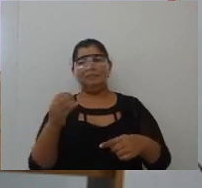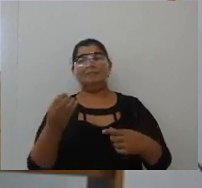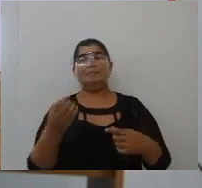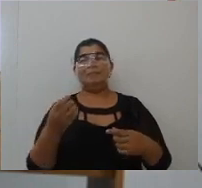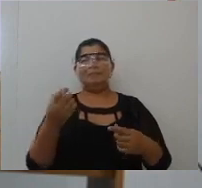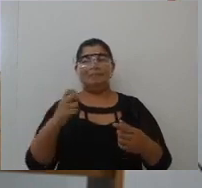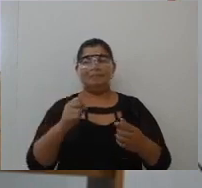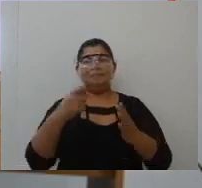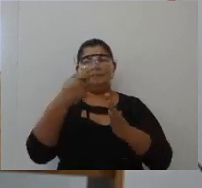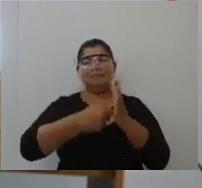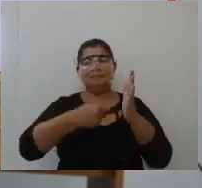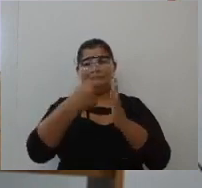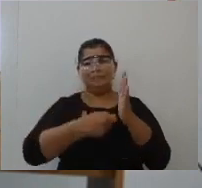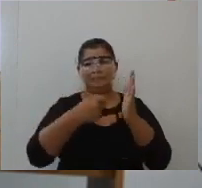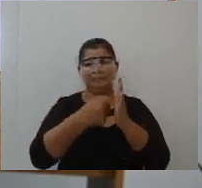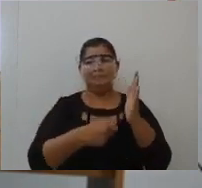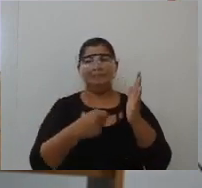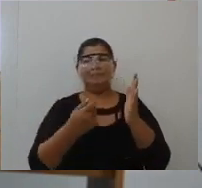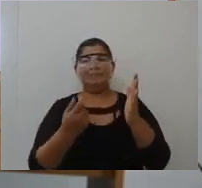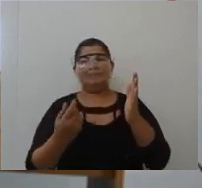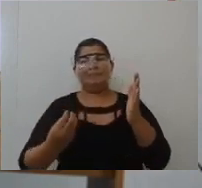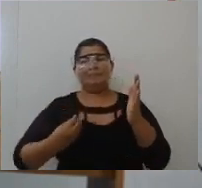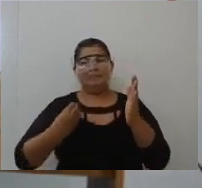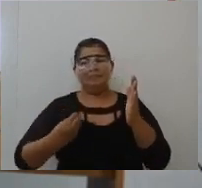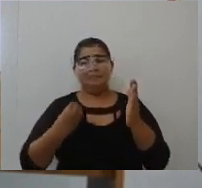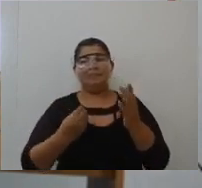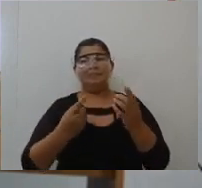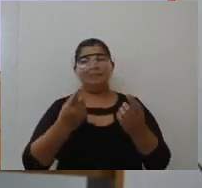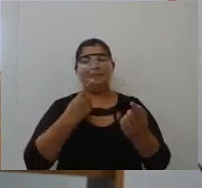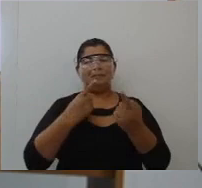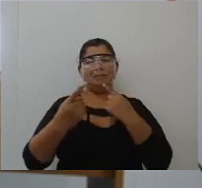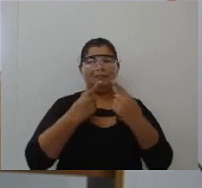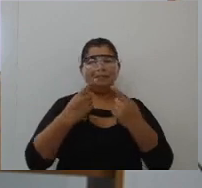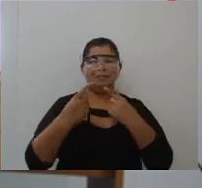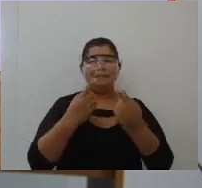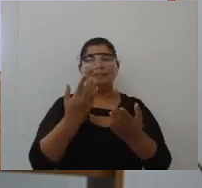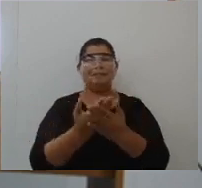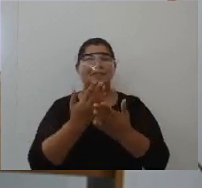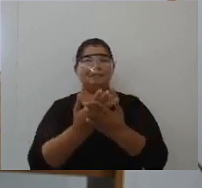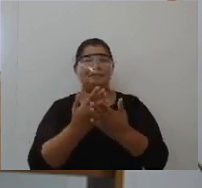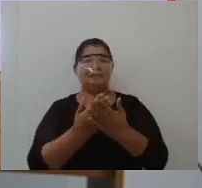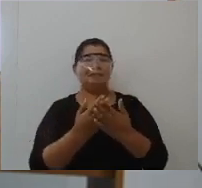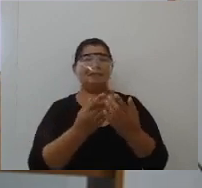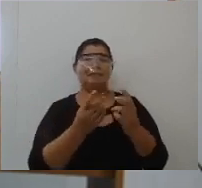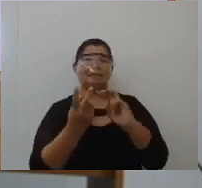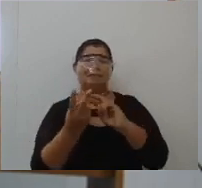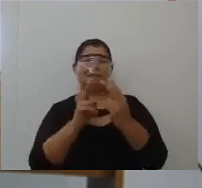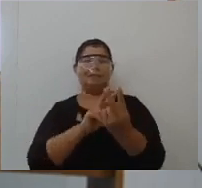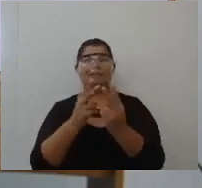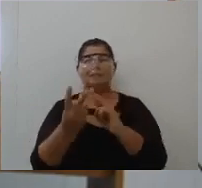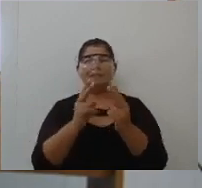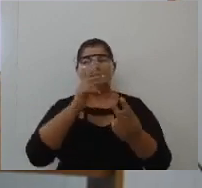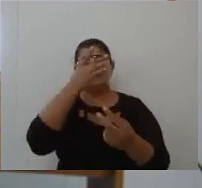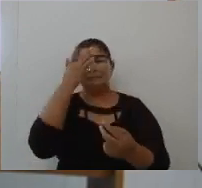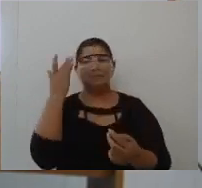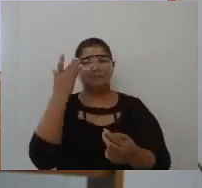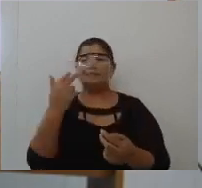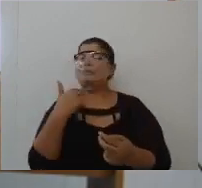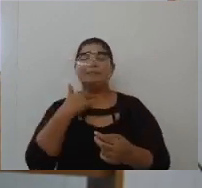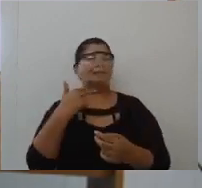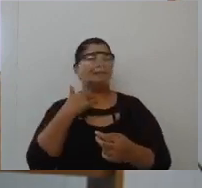redação simulando um diálogo entre duas pessoas? Para o Enem, não. Para o Enem é dissertação